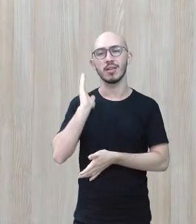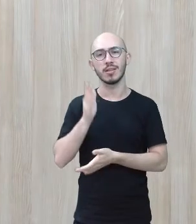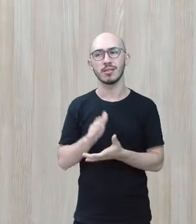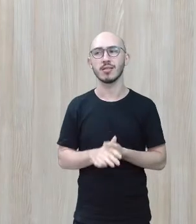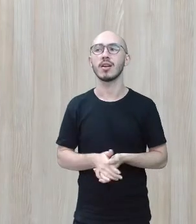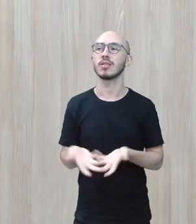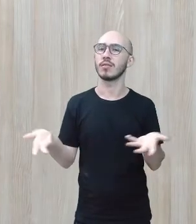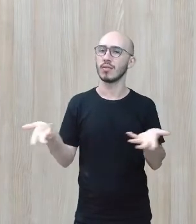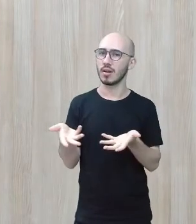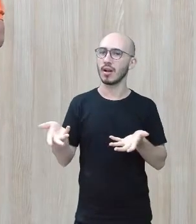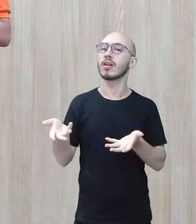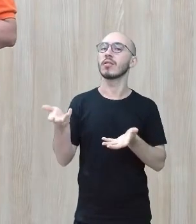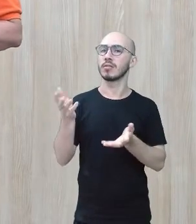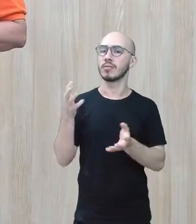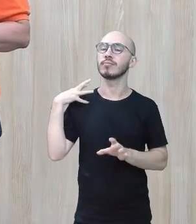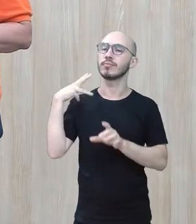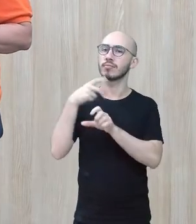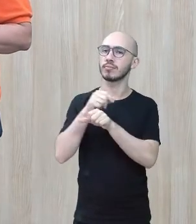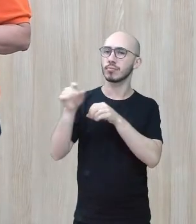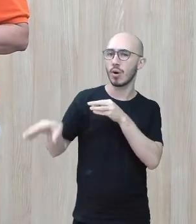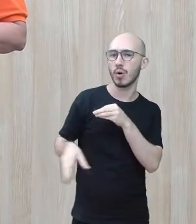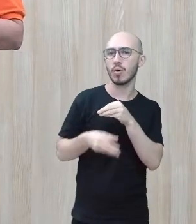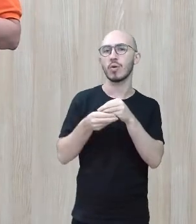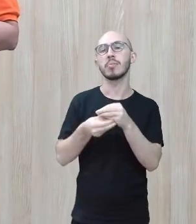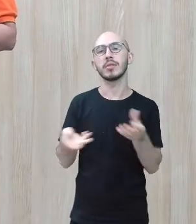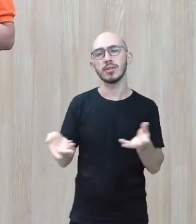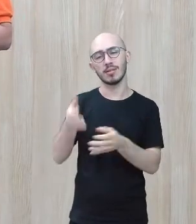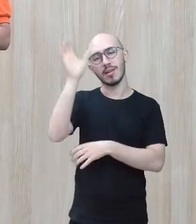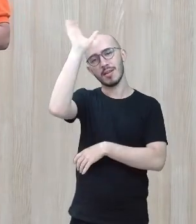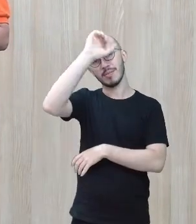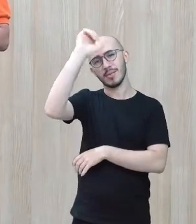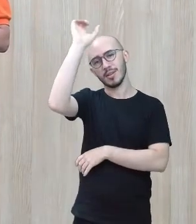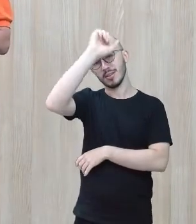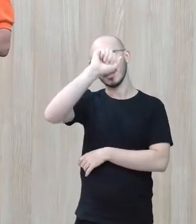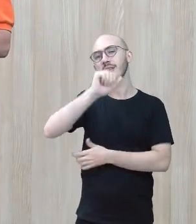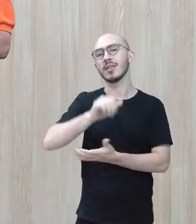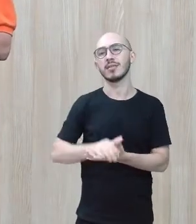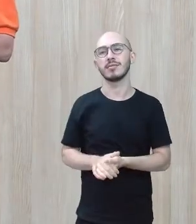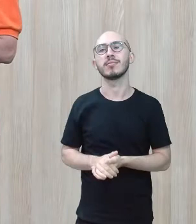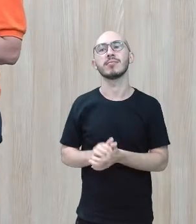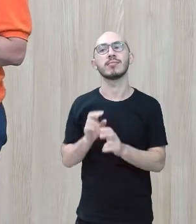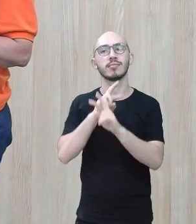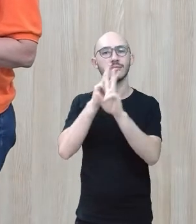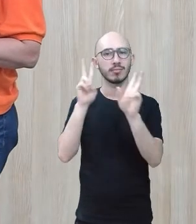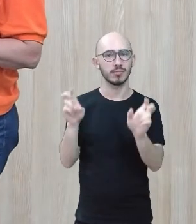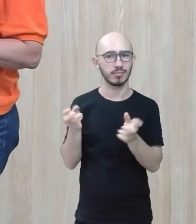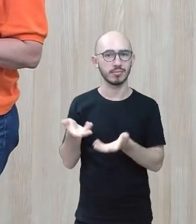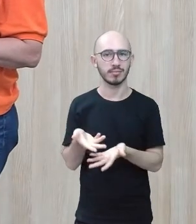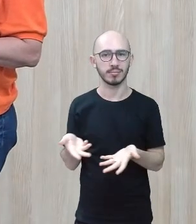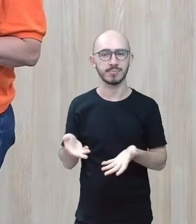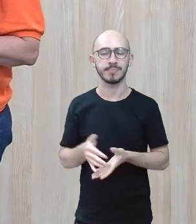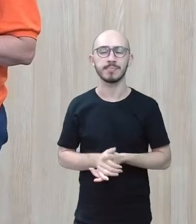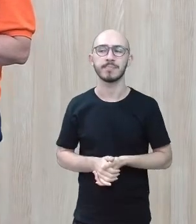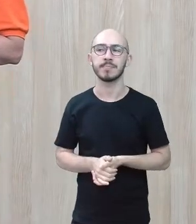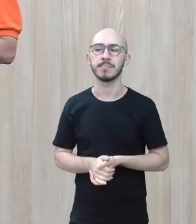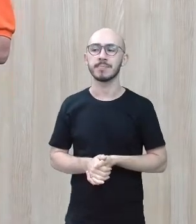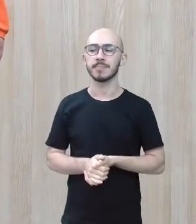Estaremos reforçando todo esse aprendizado sobre este conteúdo.